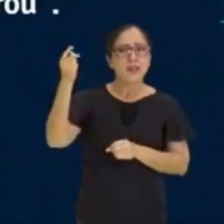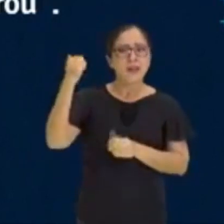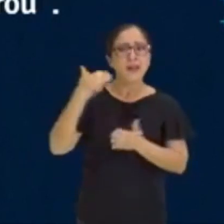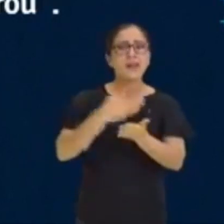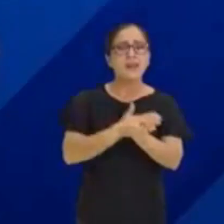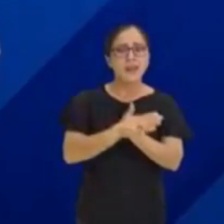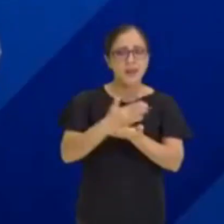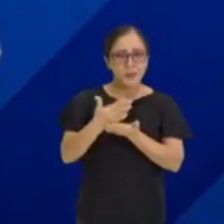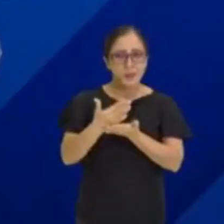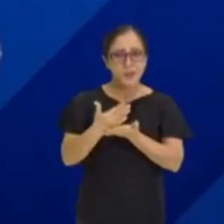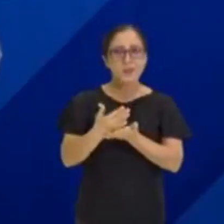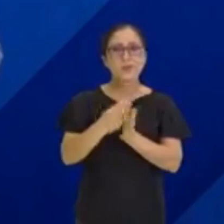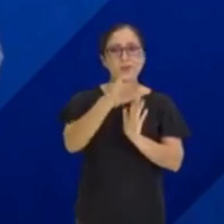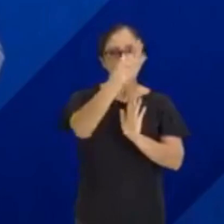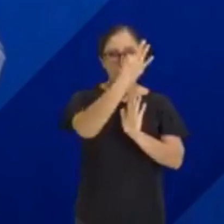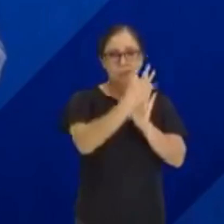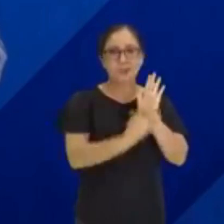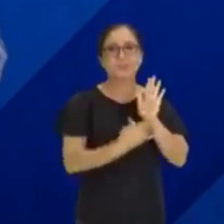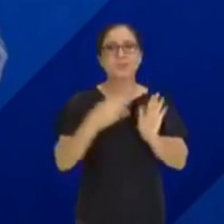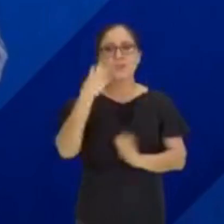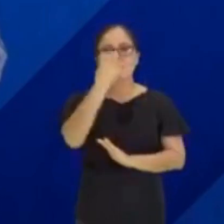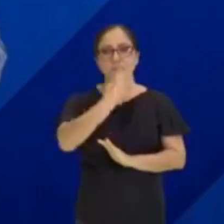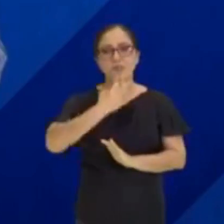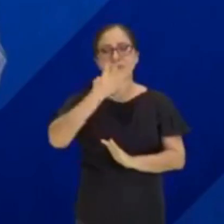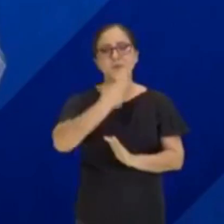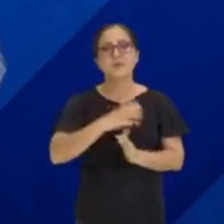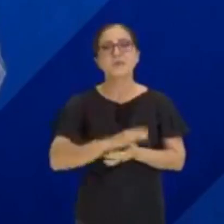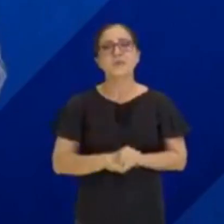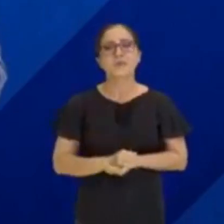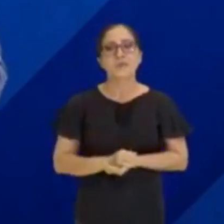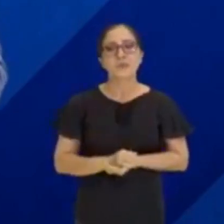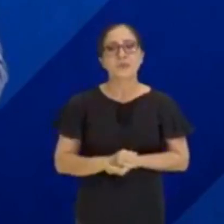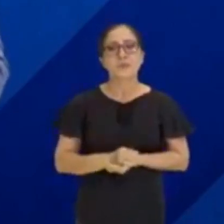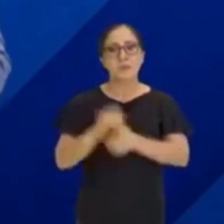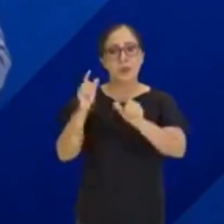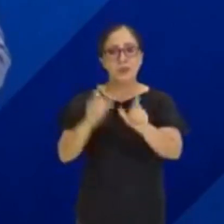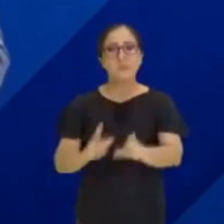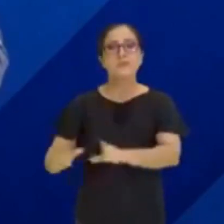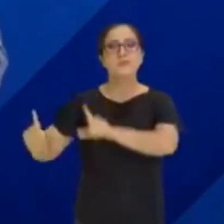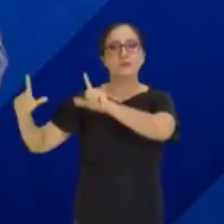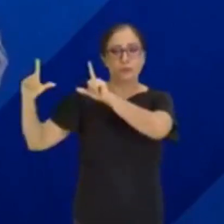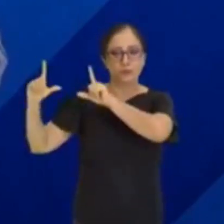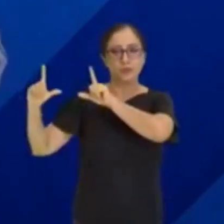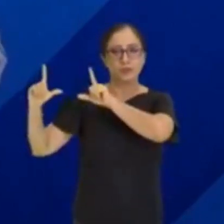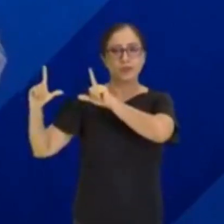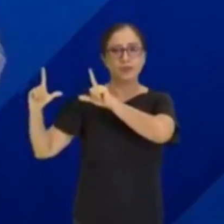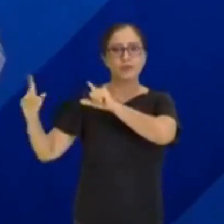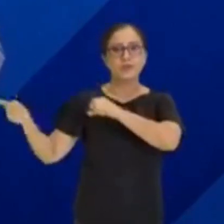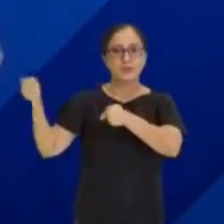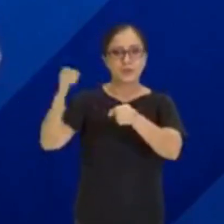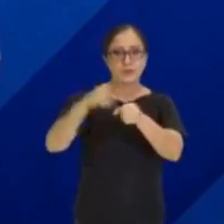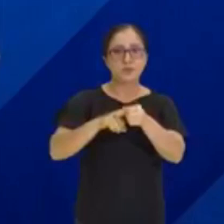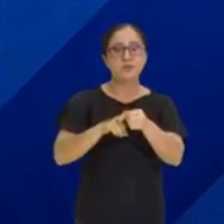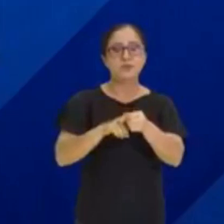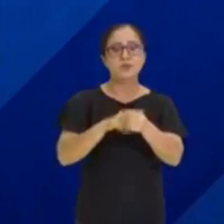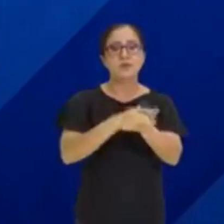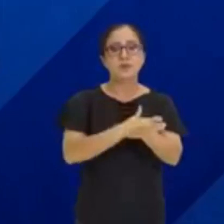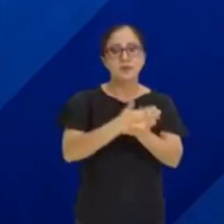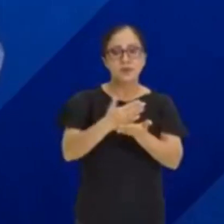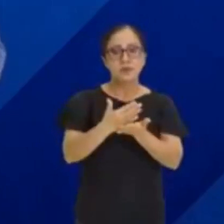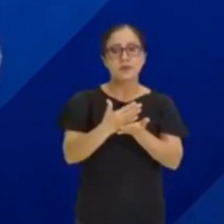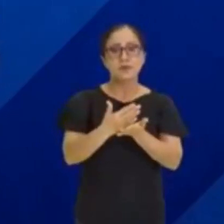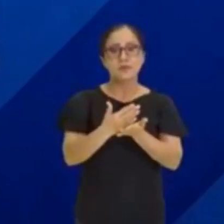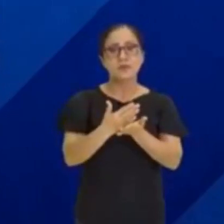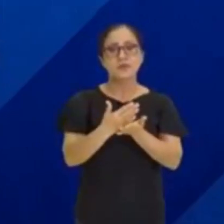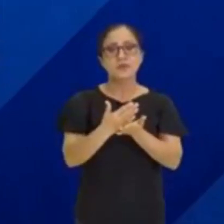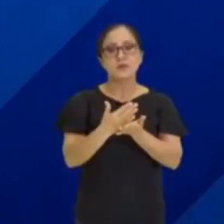início da letra da música. Vamos voltar um pouquinho lá no slide que mostra o início da letra da música